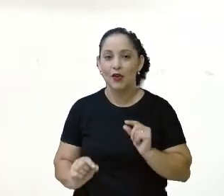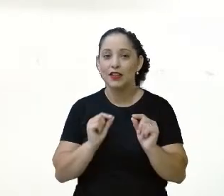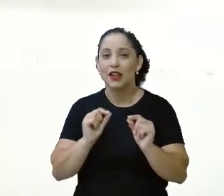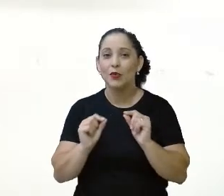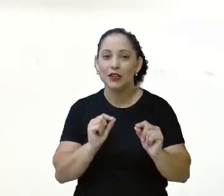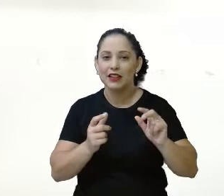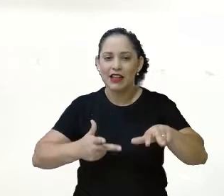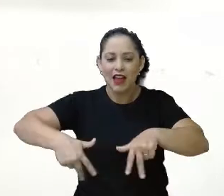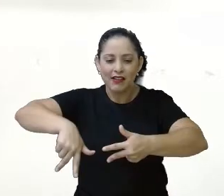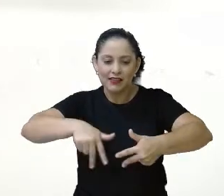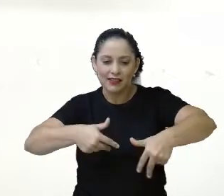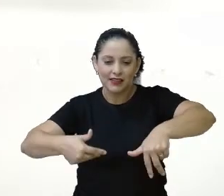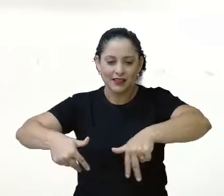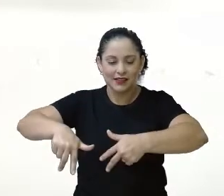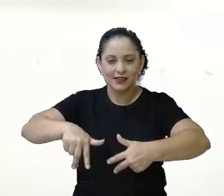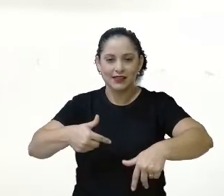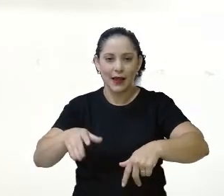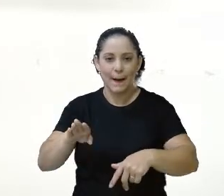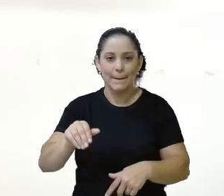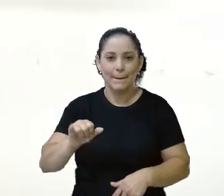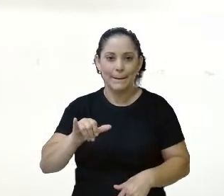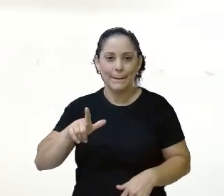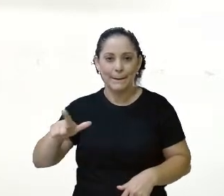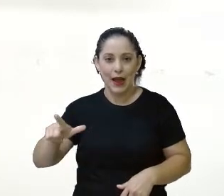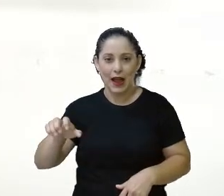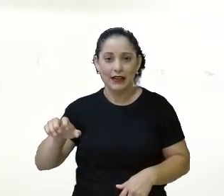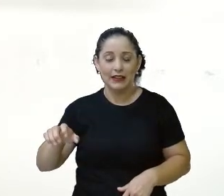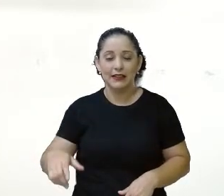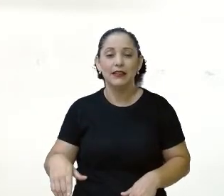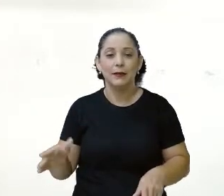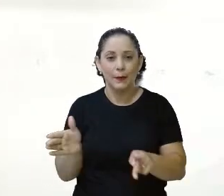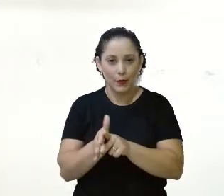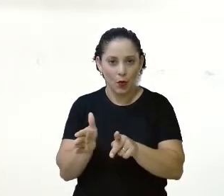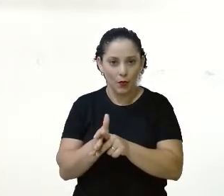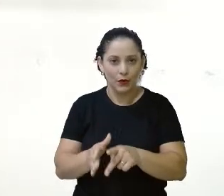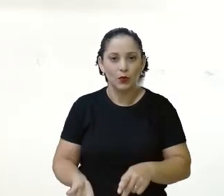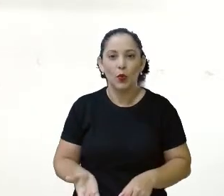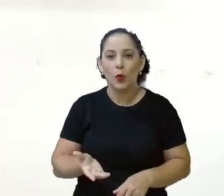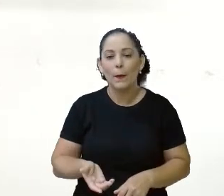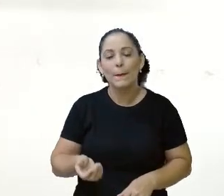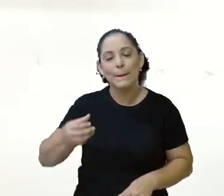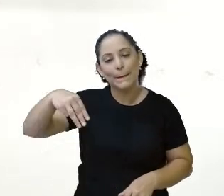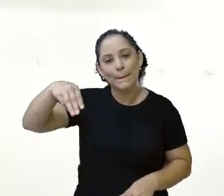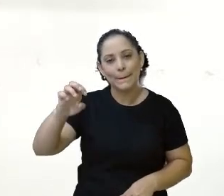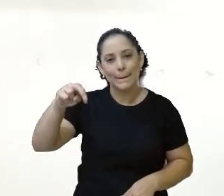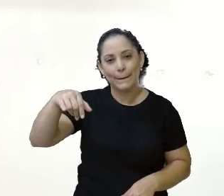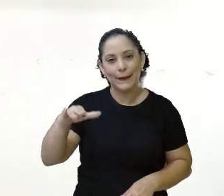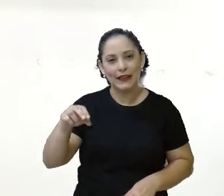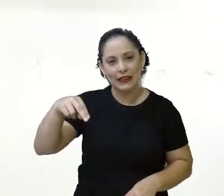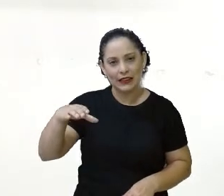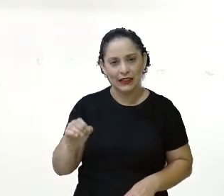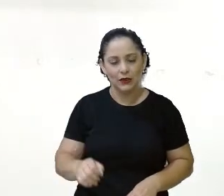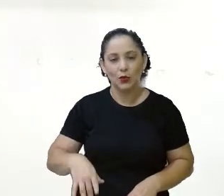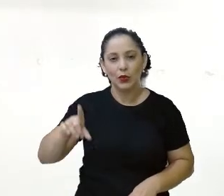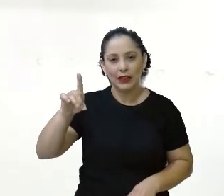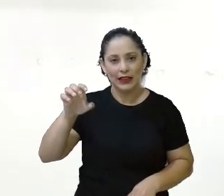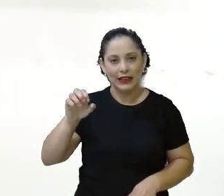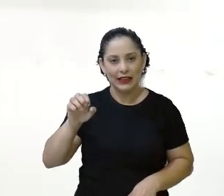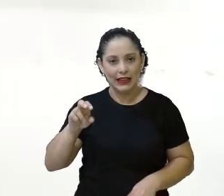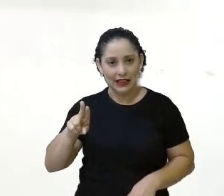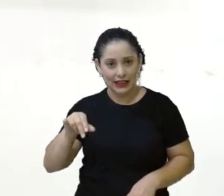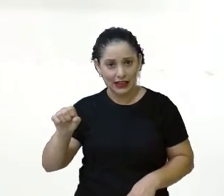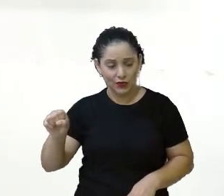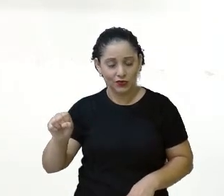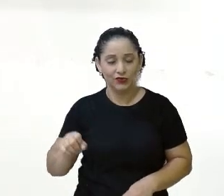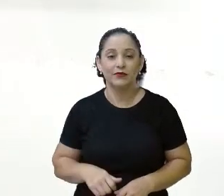Deus, que já se transformou assim num marco natalino na nossa cidade. Então, também mostrando aí